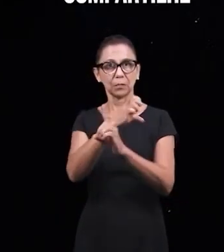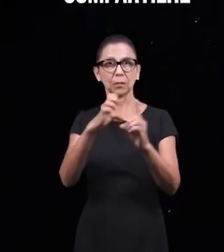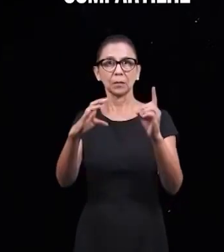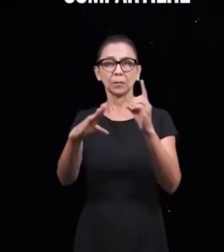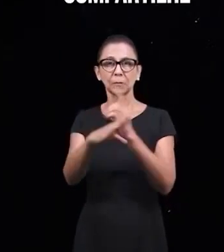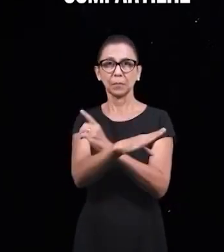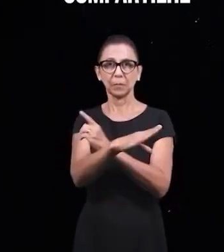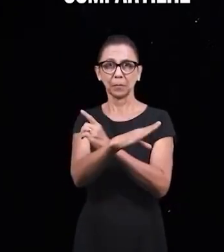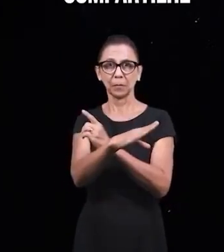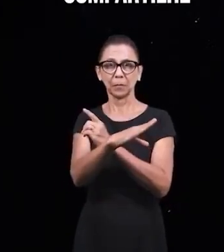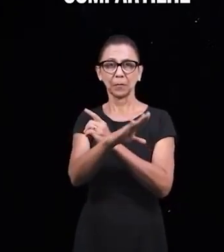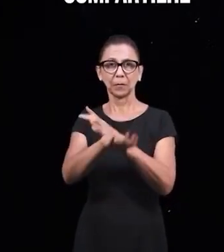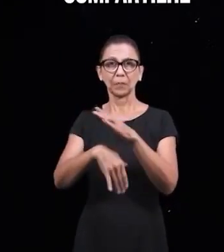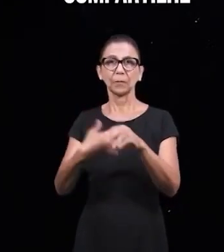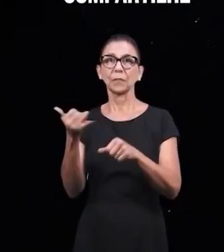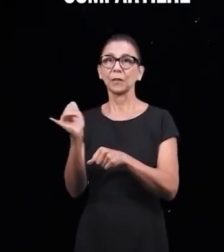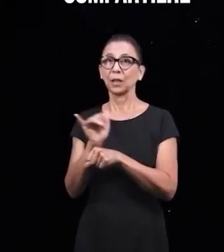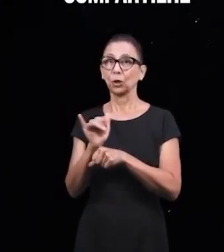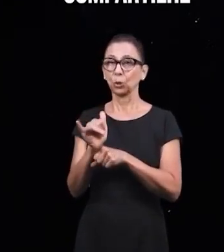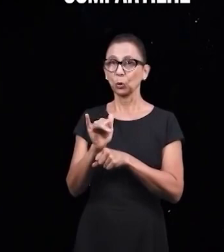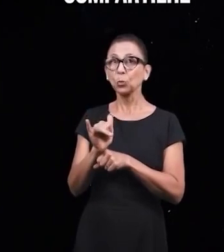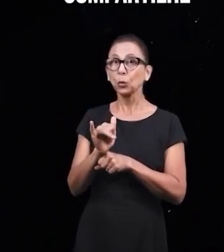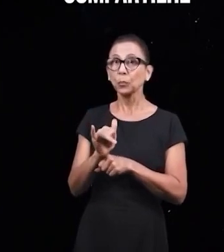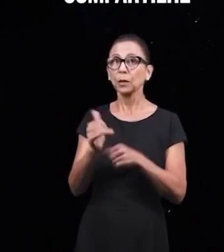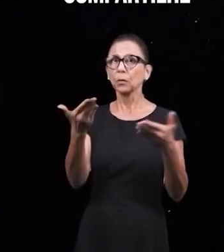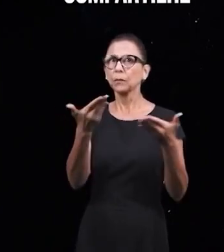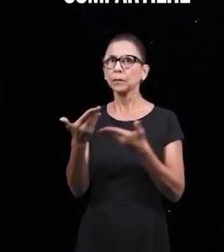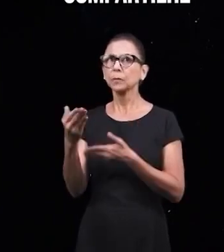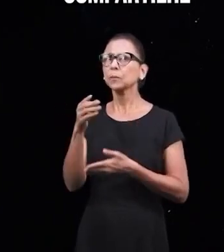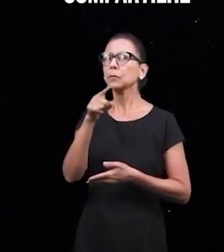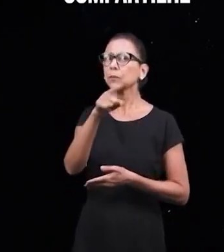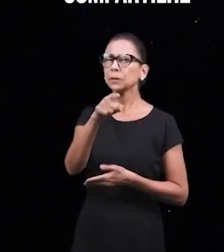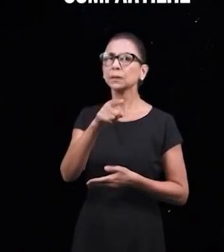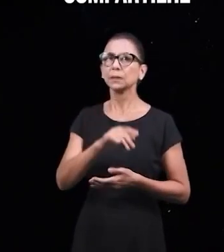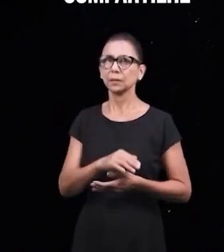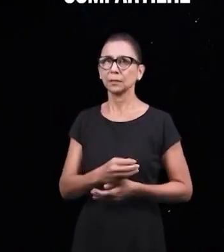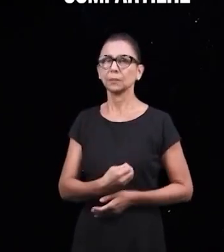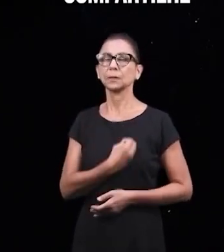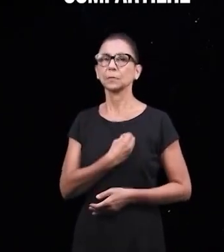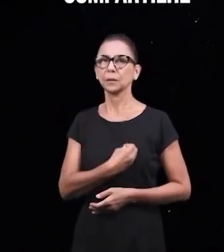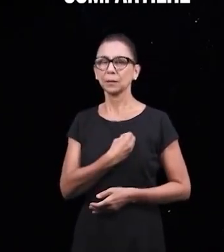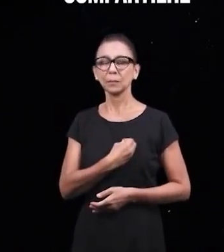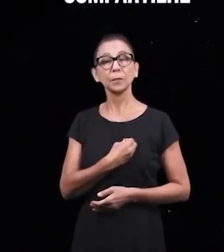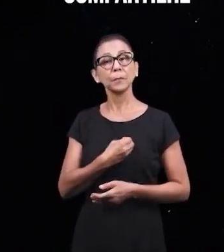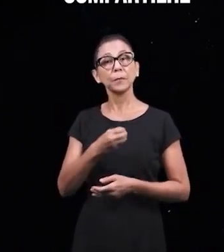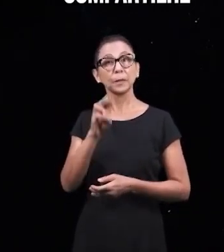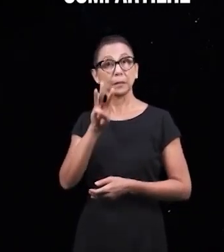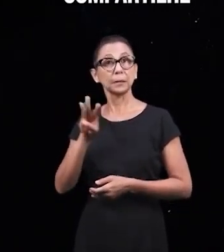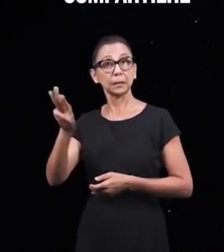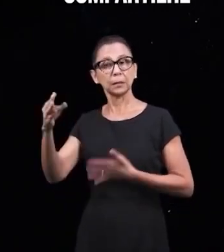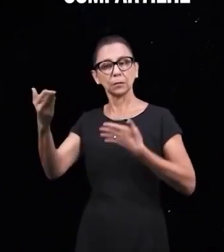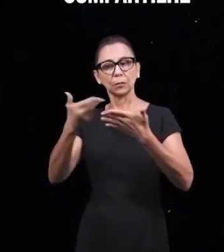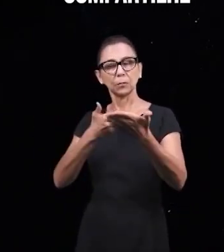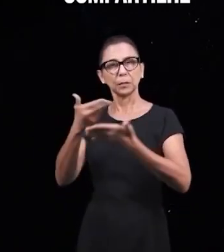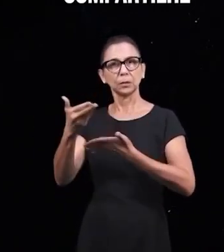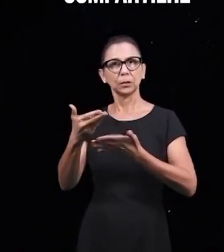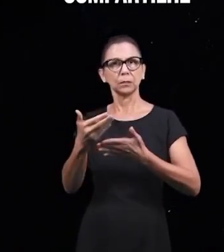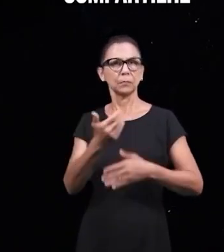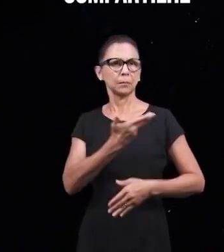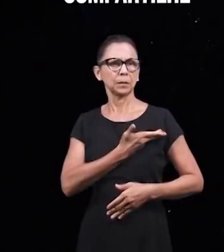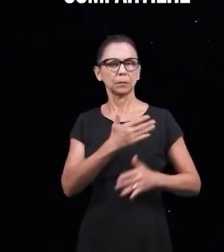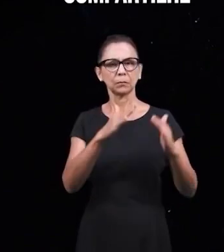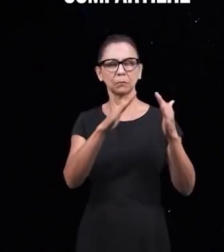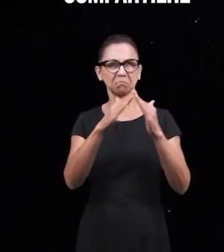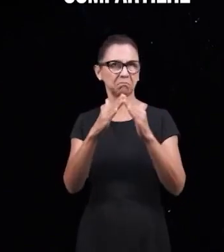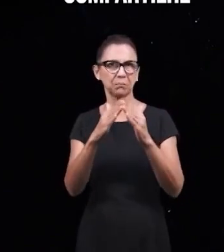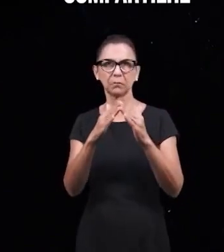Dominical, transmitidas por esse canal. Convidamos você e sua família para participarem. Compartilhe esse link, passe para